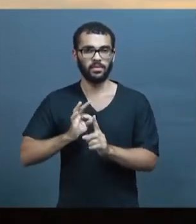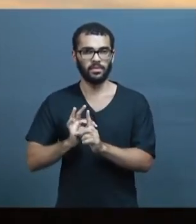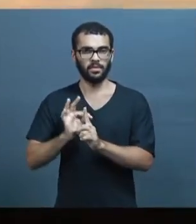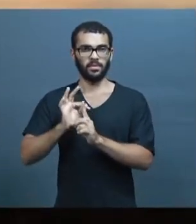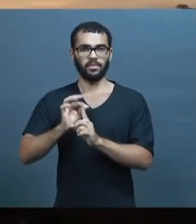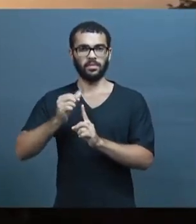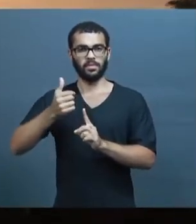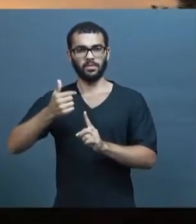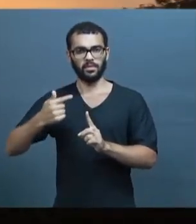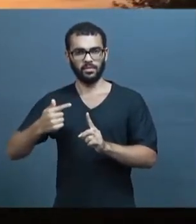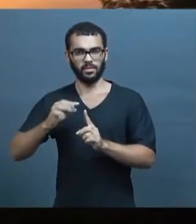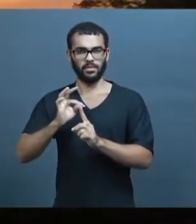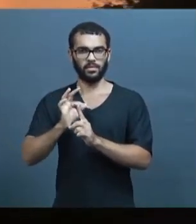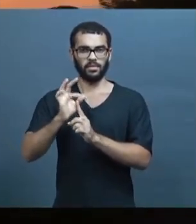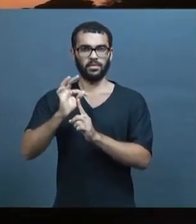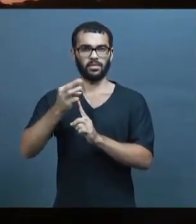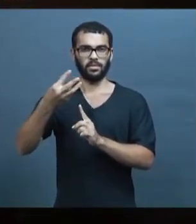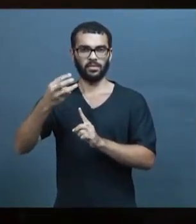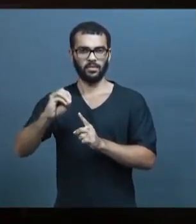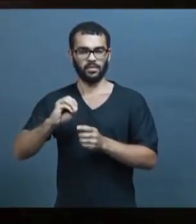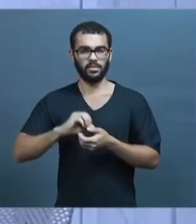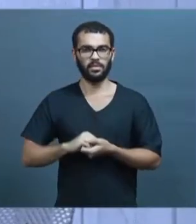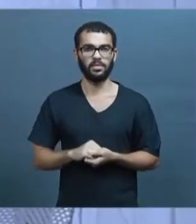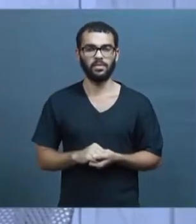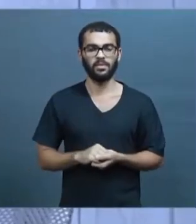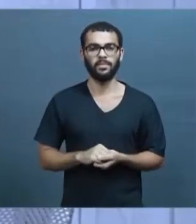entre 17 e 30 graus.